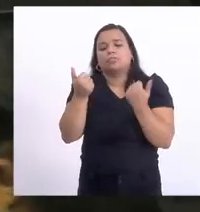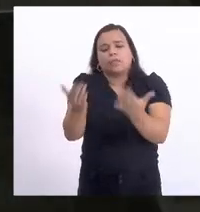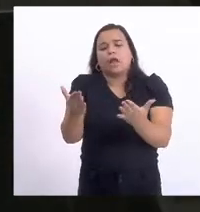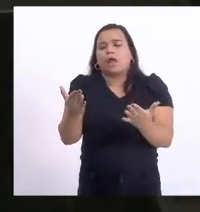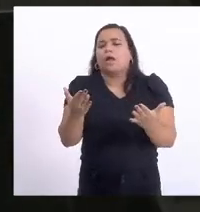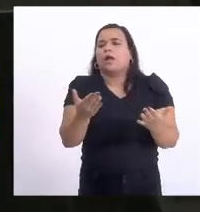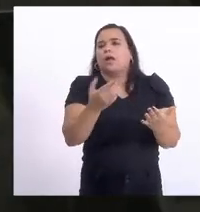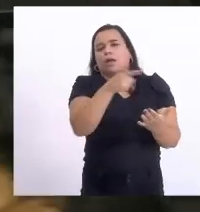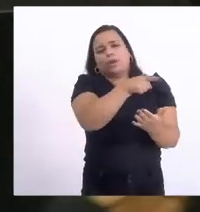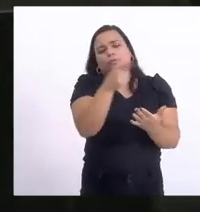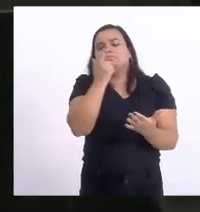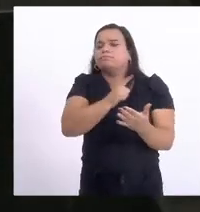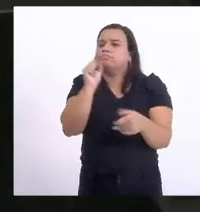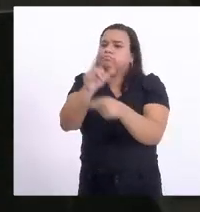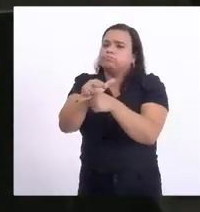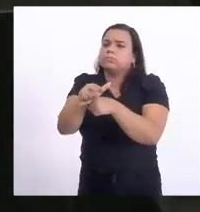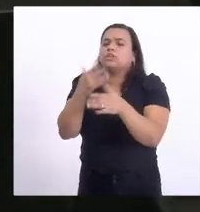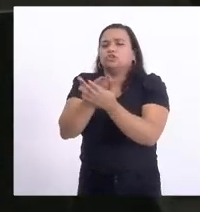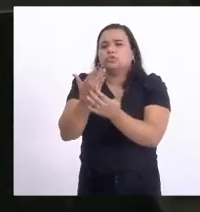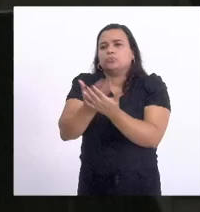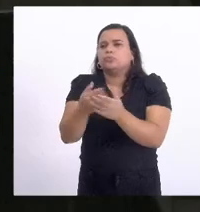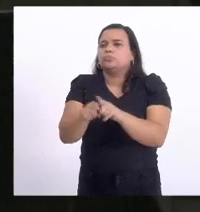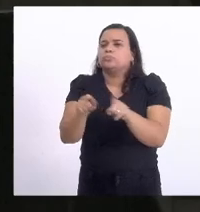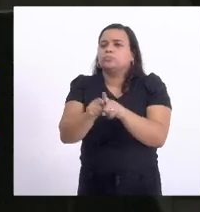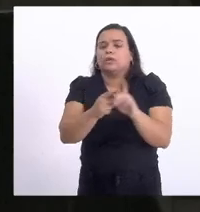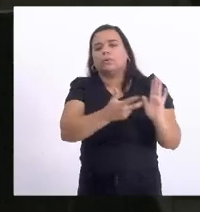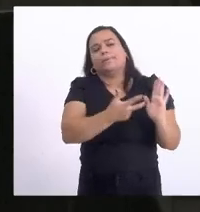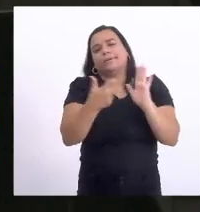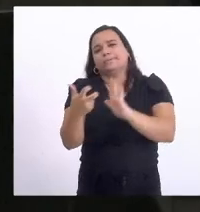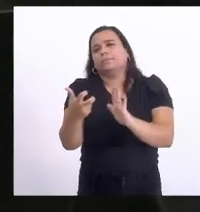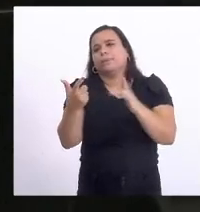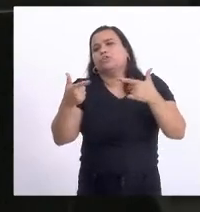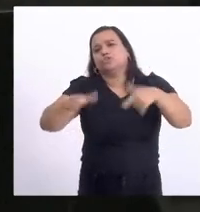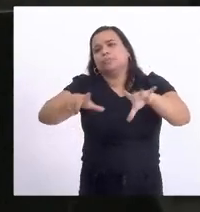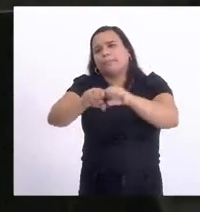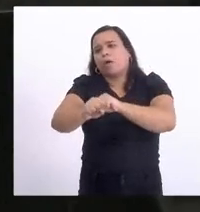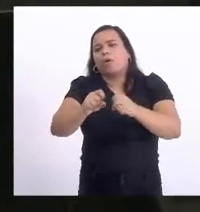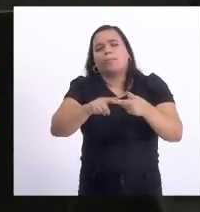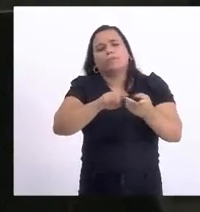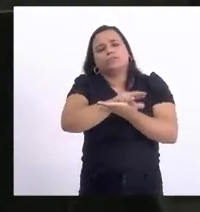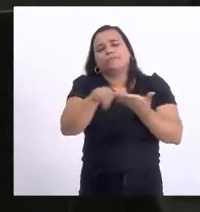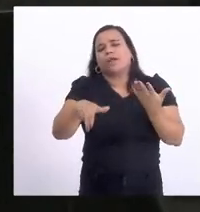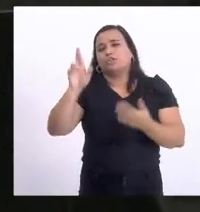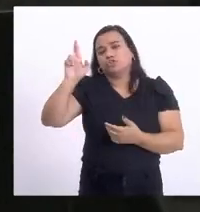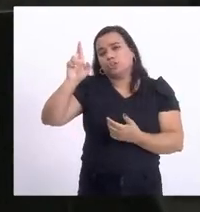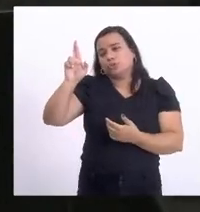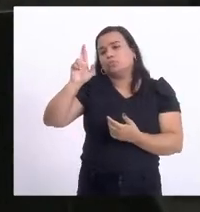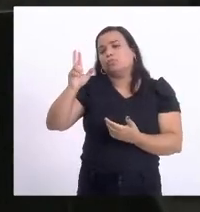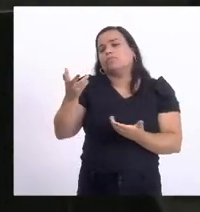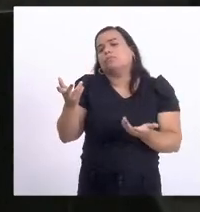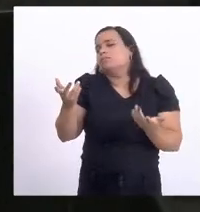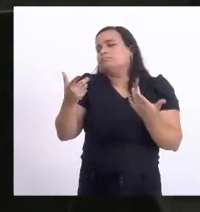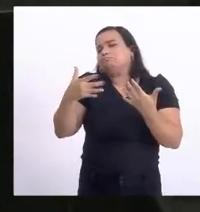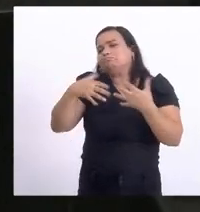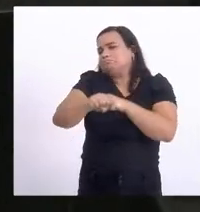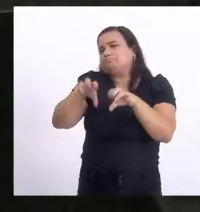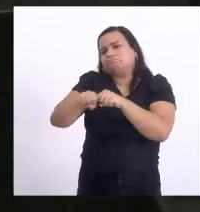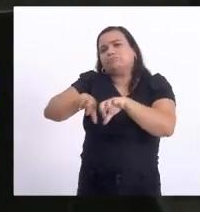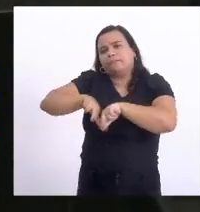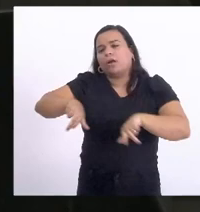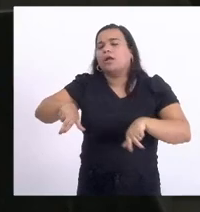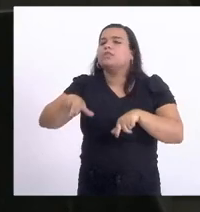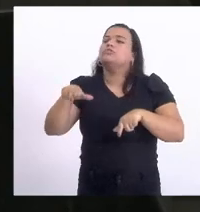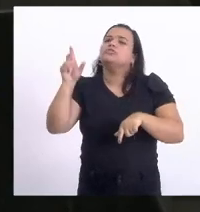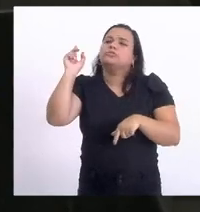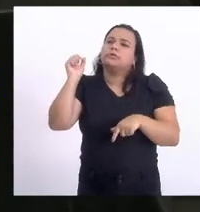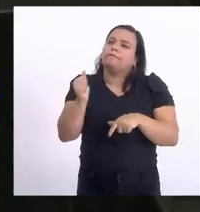certificados de estudos, de diplomas e títulos universitários estrangeiros. a isenção de direitos e taxas